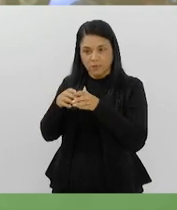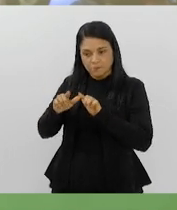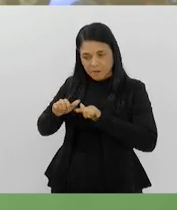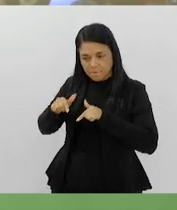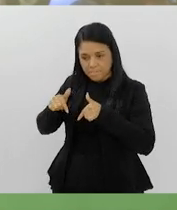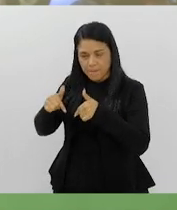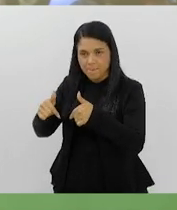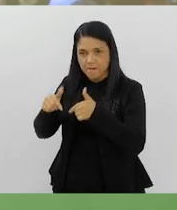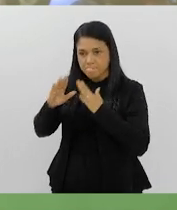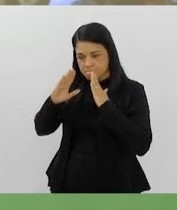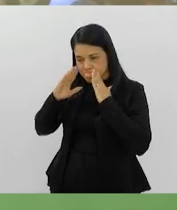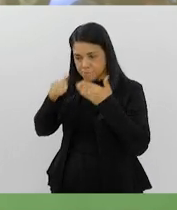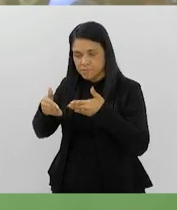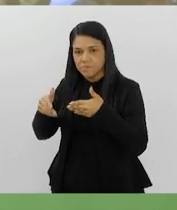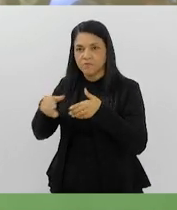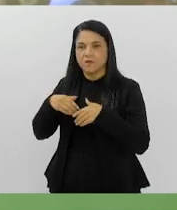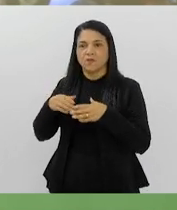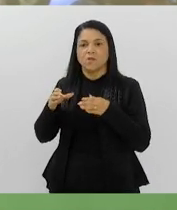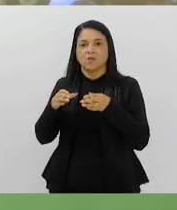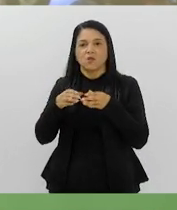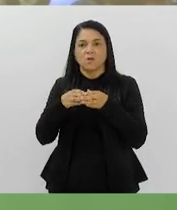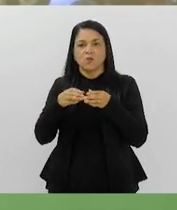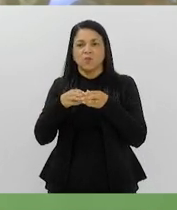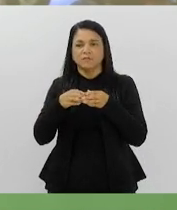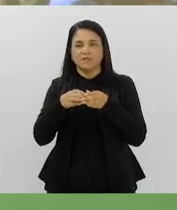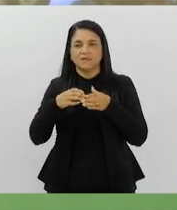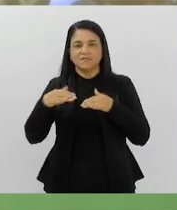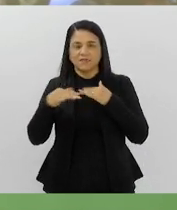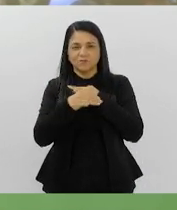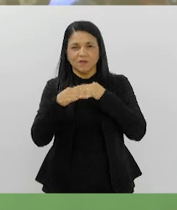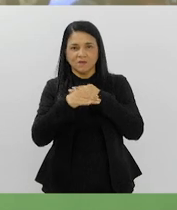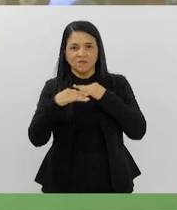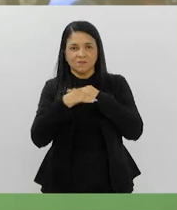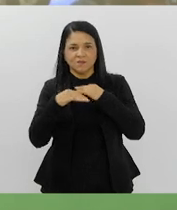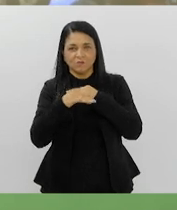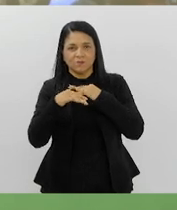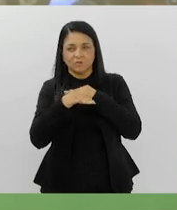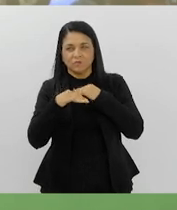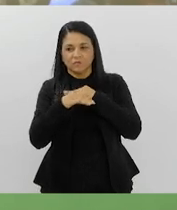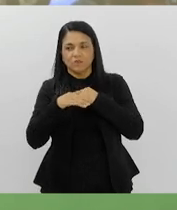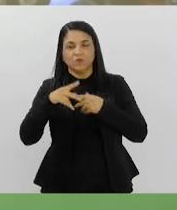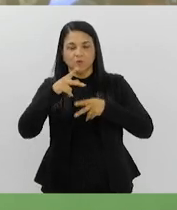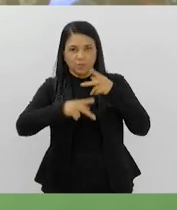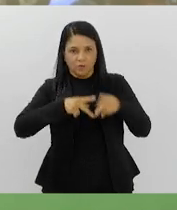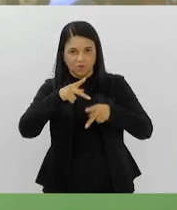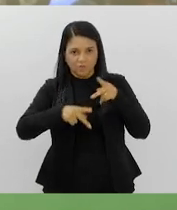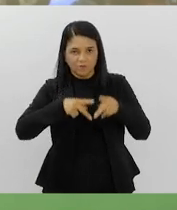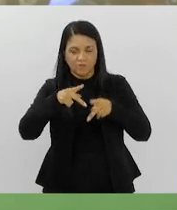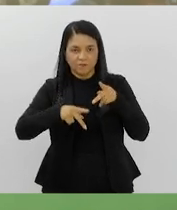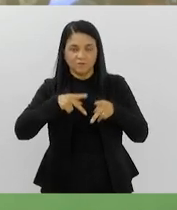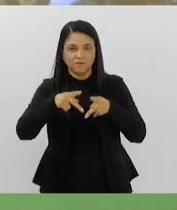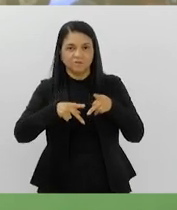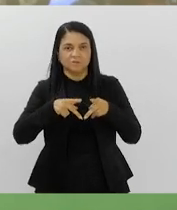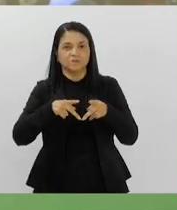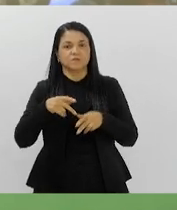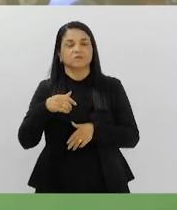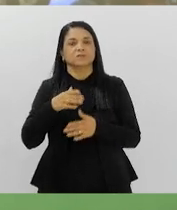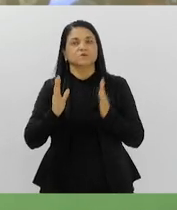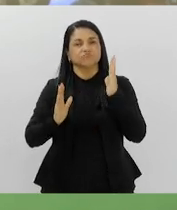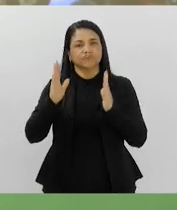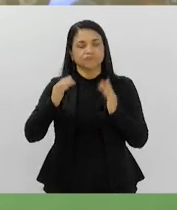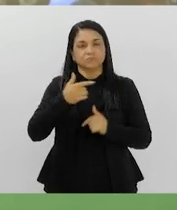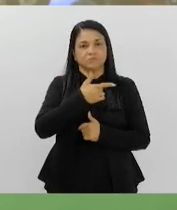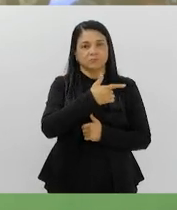ações, que é a comunidade do bairro Cidade do Povo. Por que nós escolhemos a comunidade do bairro Cidade do Povo? Entre os anos de 2018